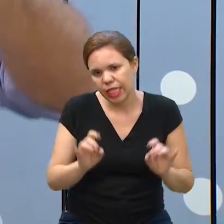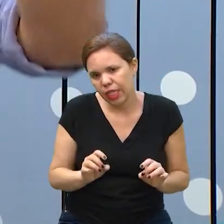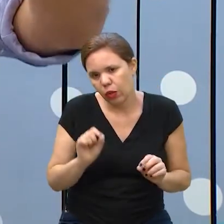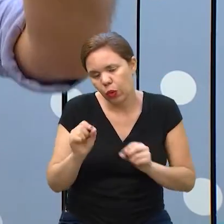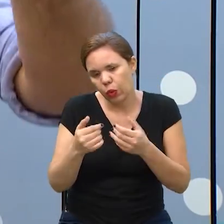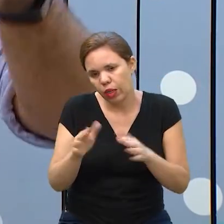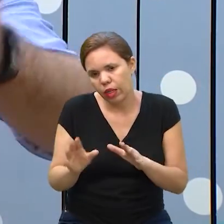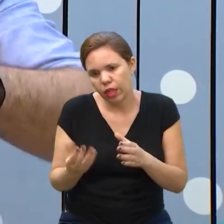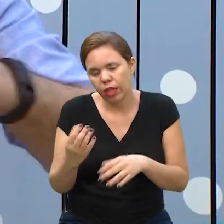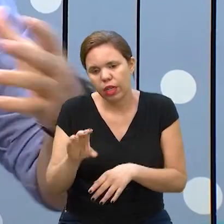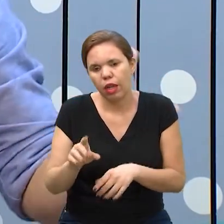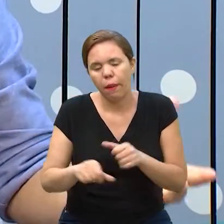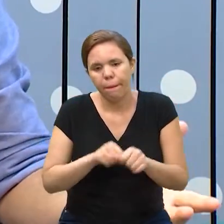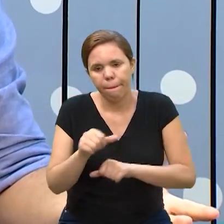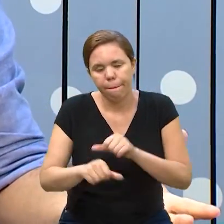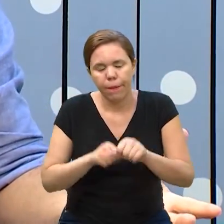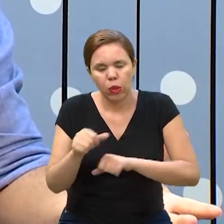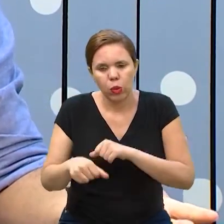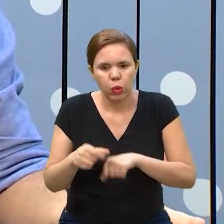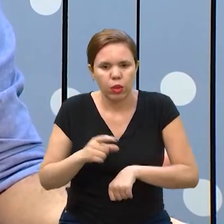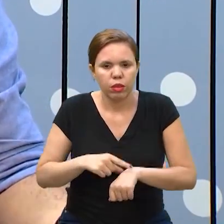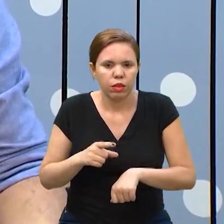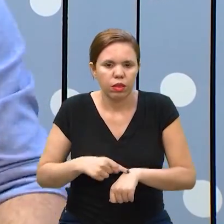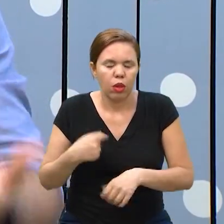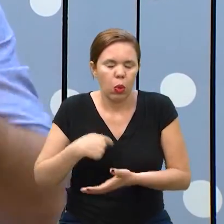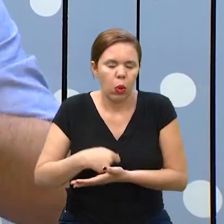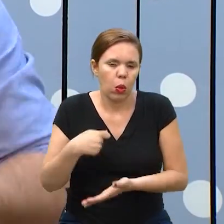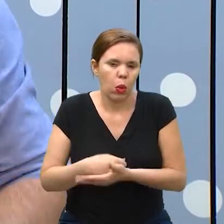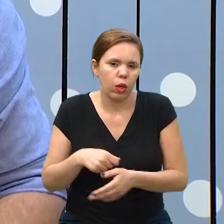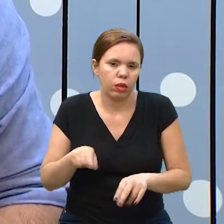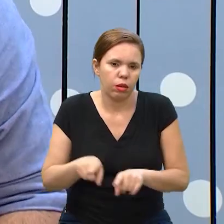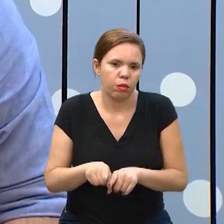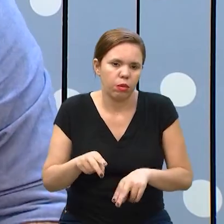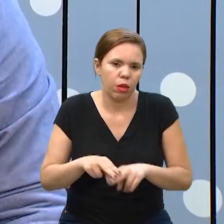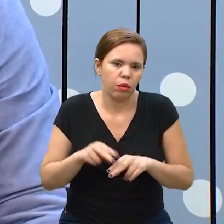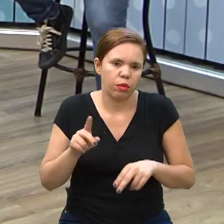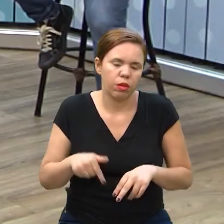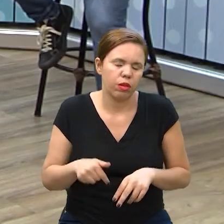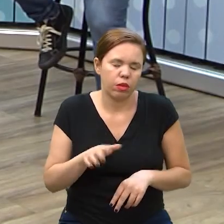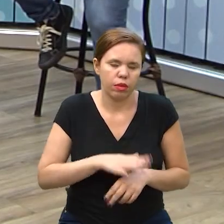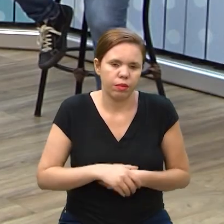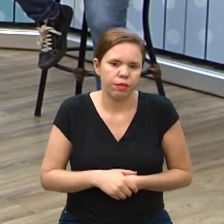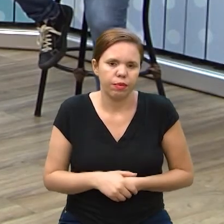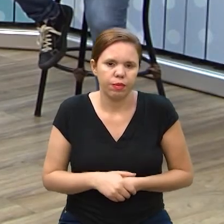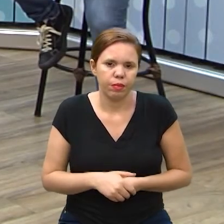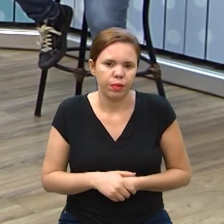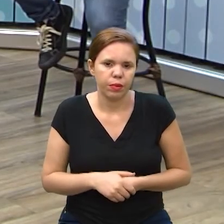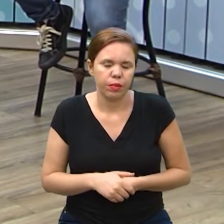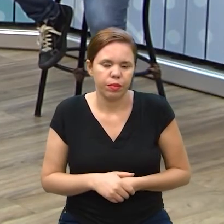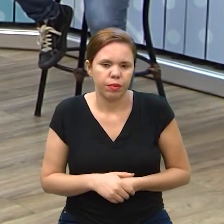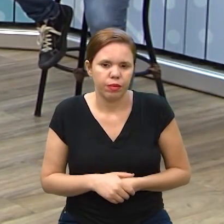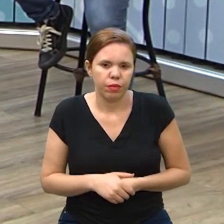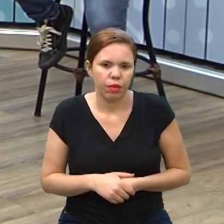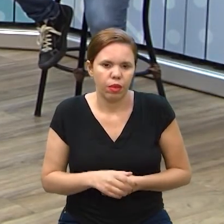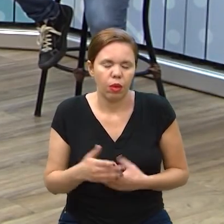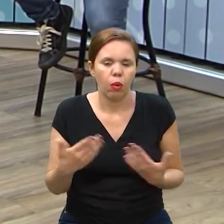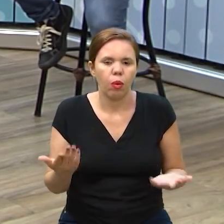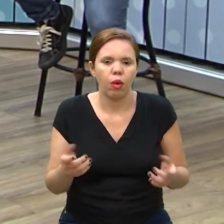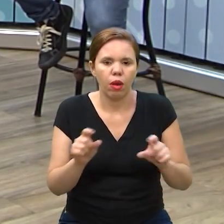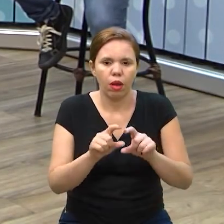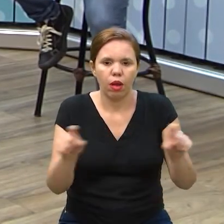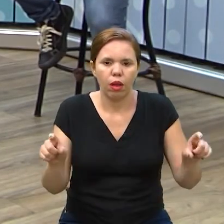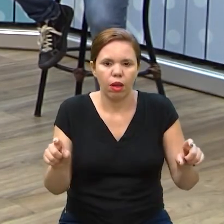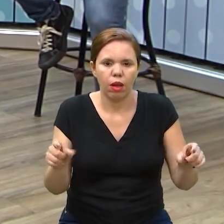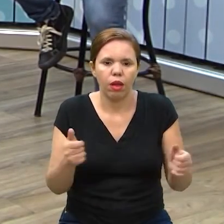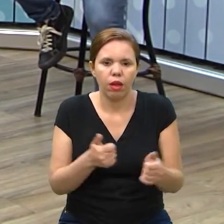detalhe, o que lançou, porque as coisas mudam a todo momento. Então eu sou cobrado também por isso. Então eu acho que eu ficaria nessa área mesmo. Já vou seguir. Qual é o @ de